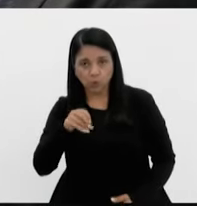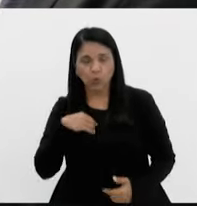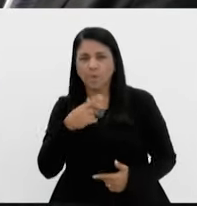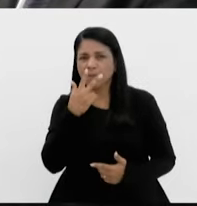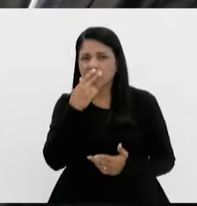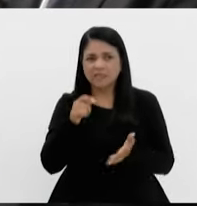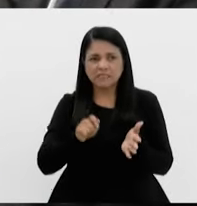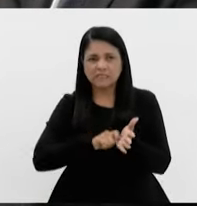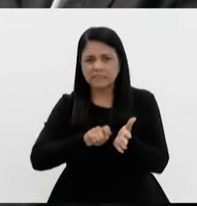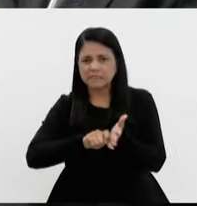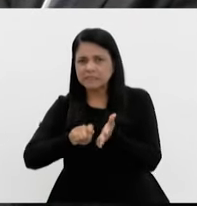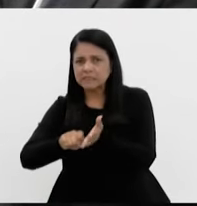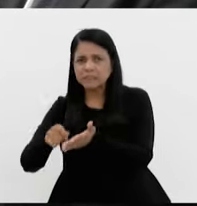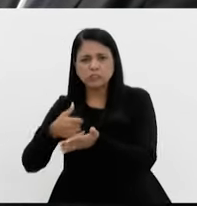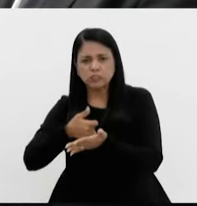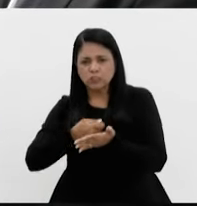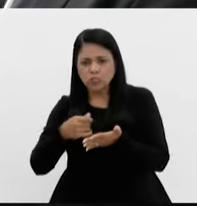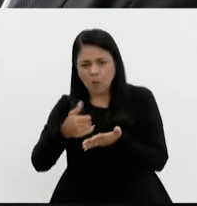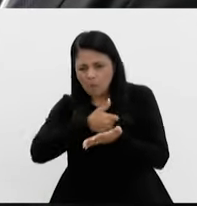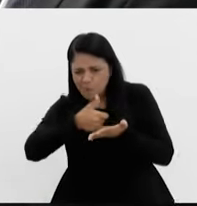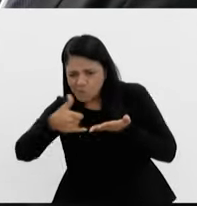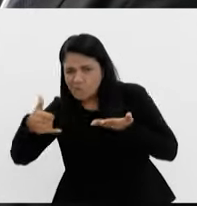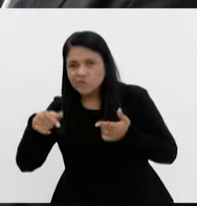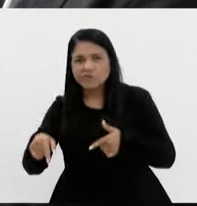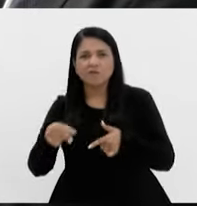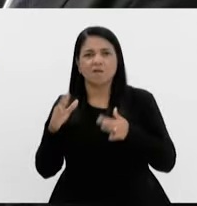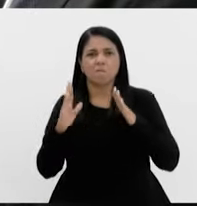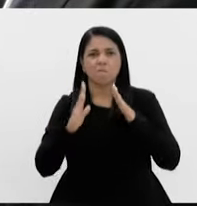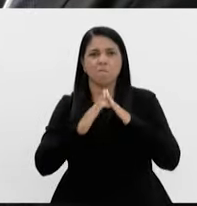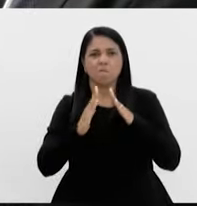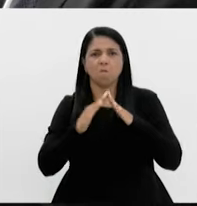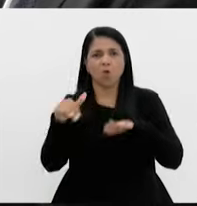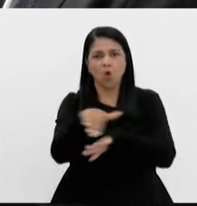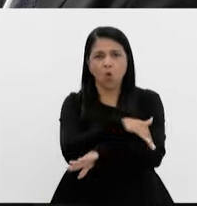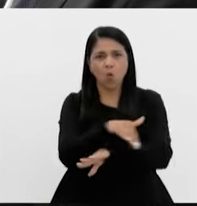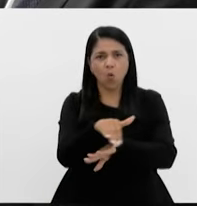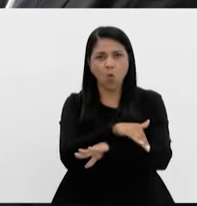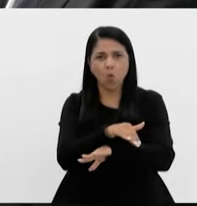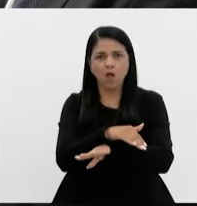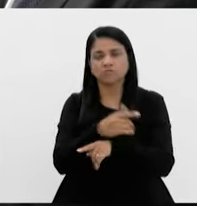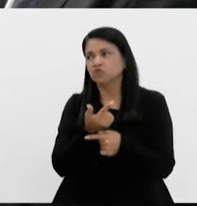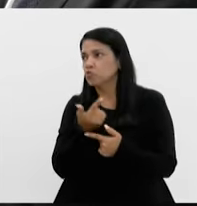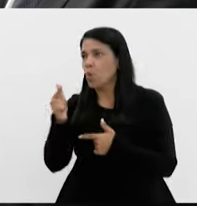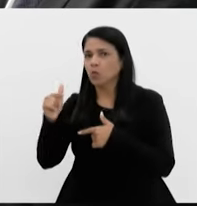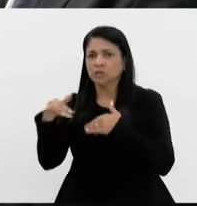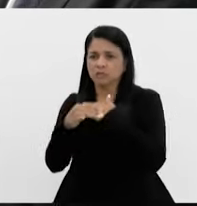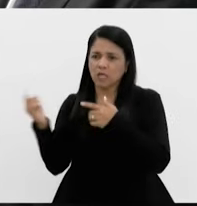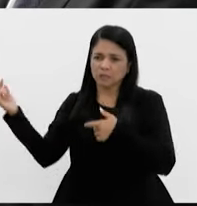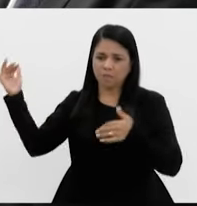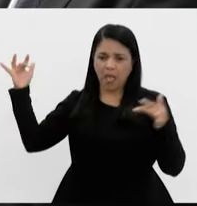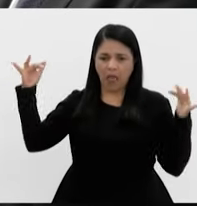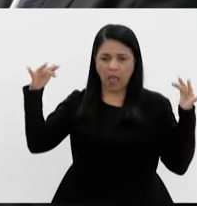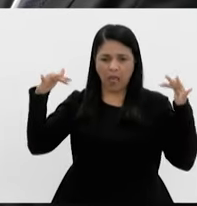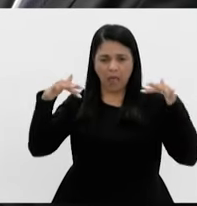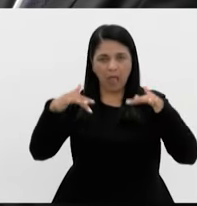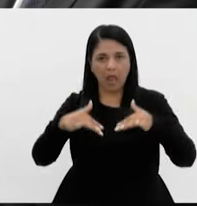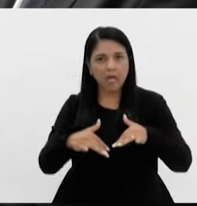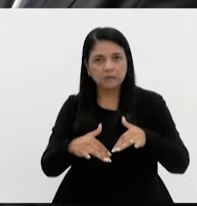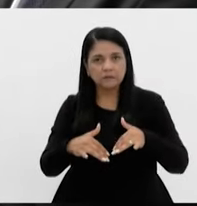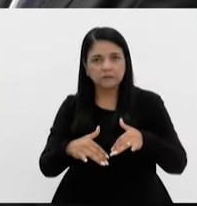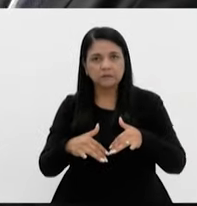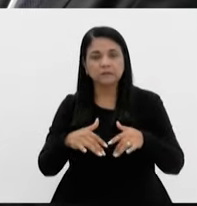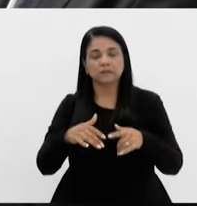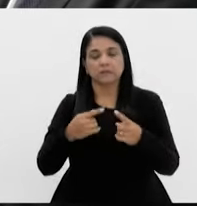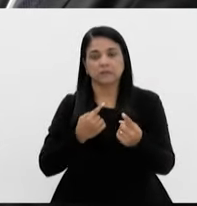pessoas moradores de rua que aliás eles estão importando de outras cidades proliferando na